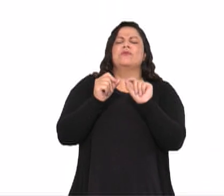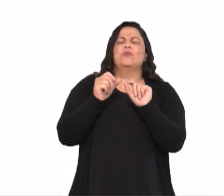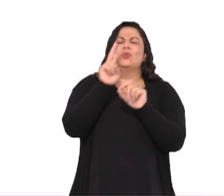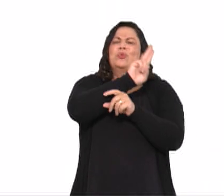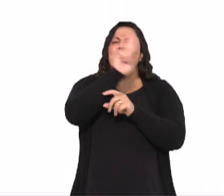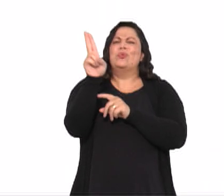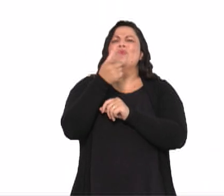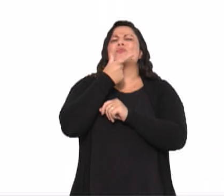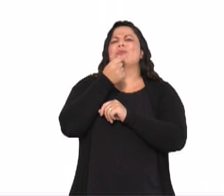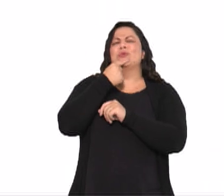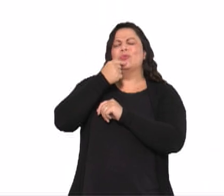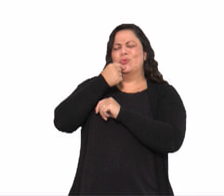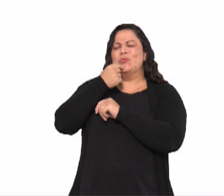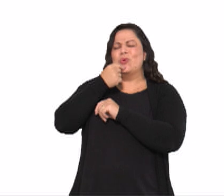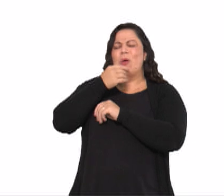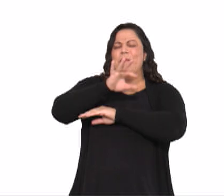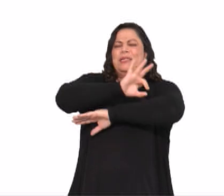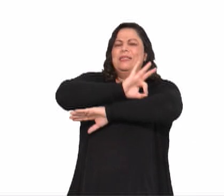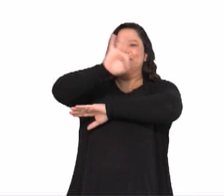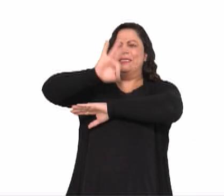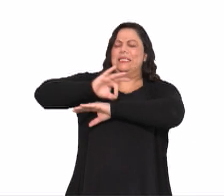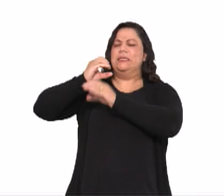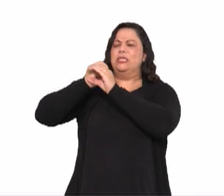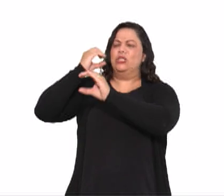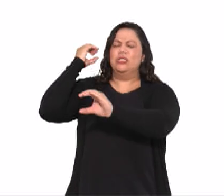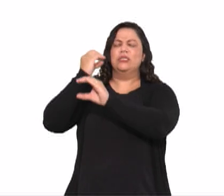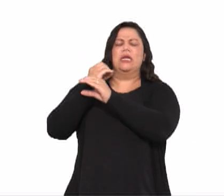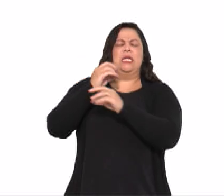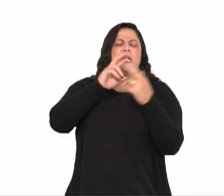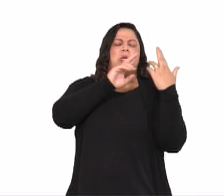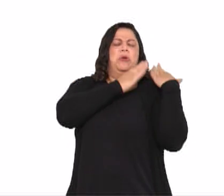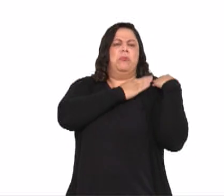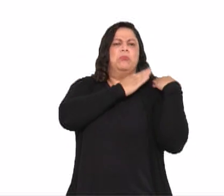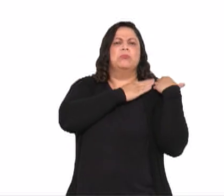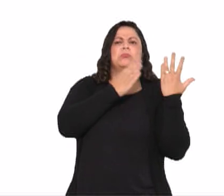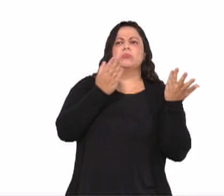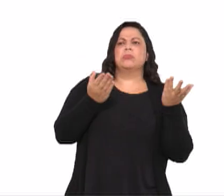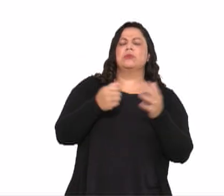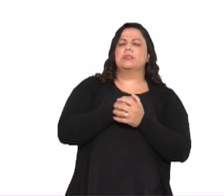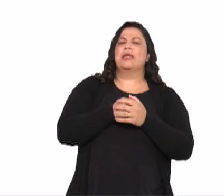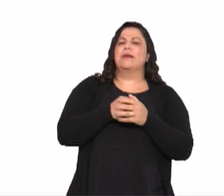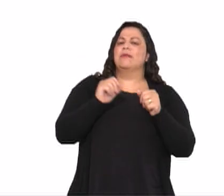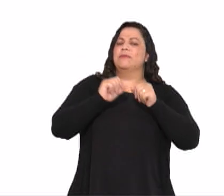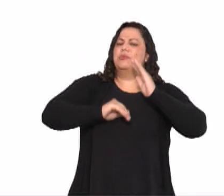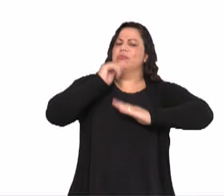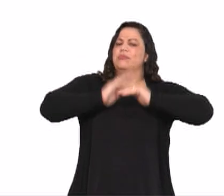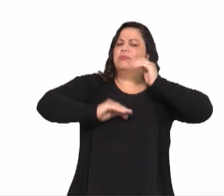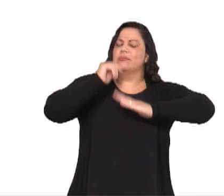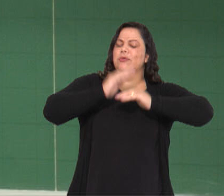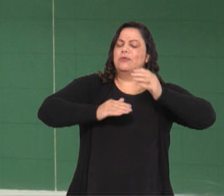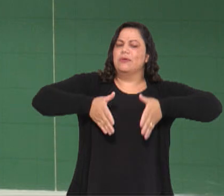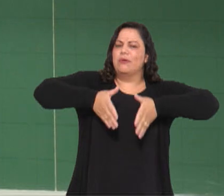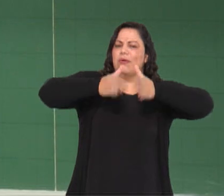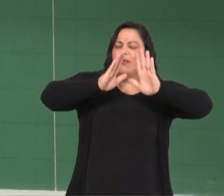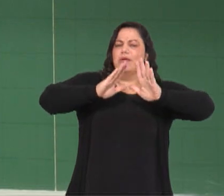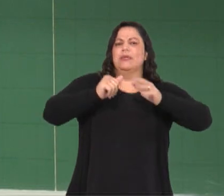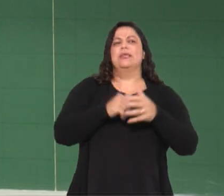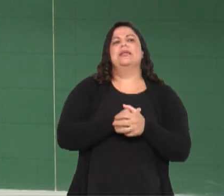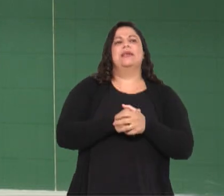responsáveis pelo projeto da Estrada de Ferro Paranaguá-Curitiba? E 2. Qual a importância da construção da Estrada de